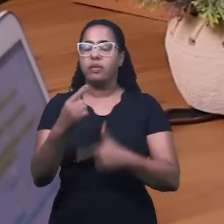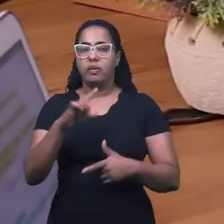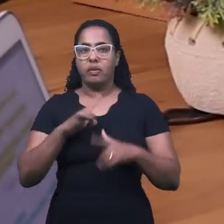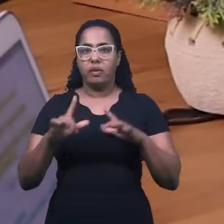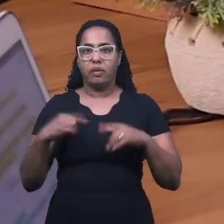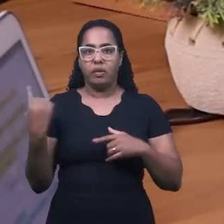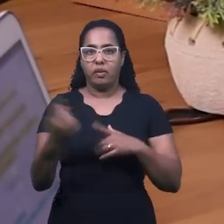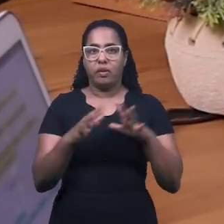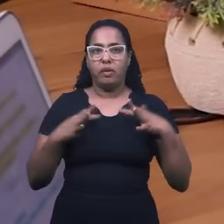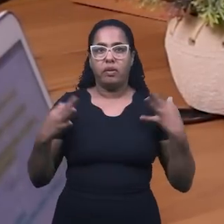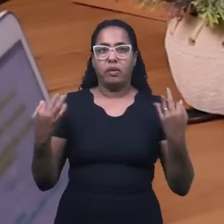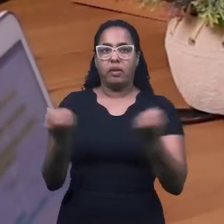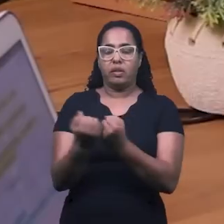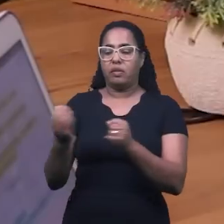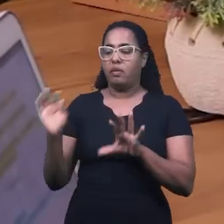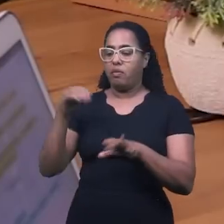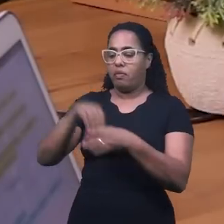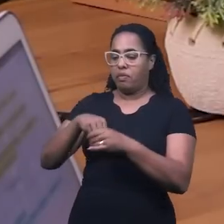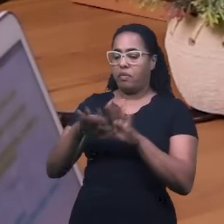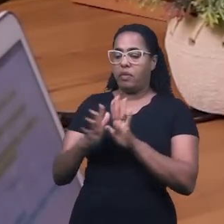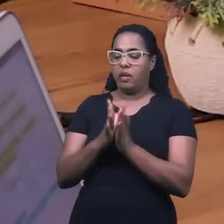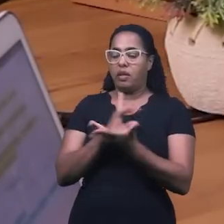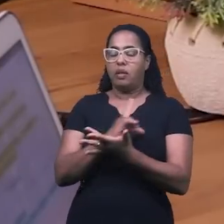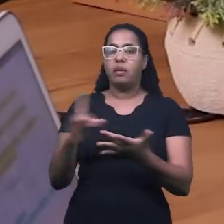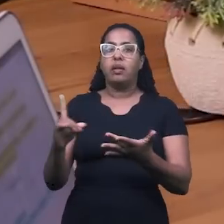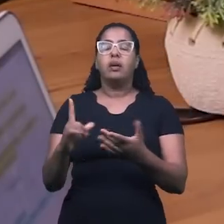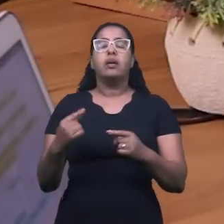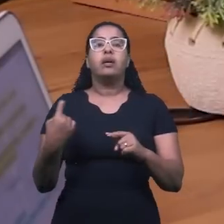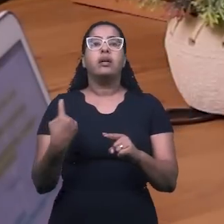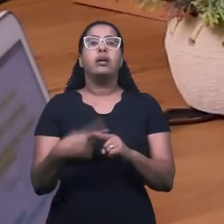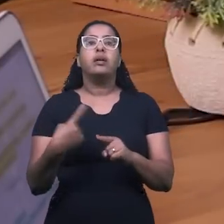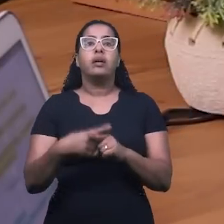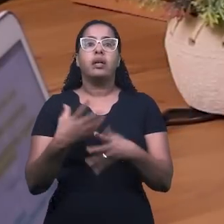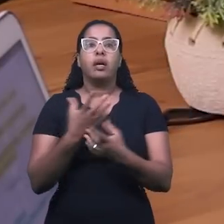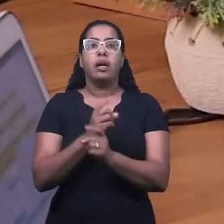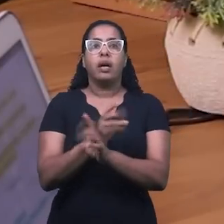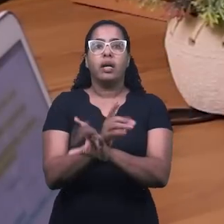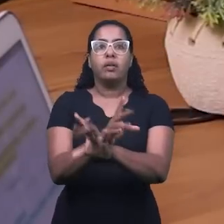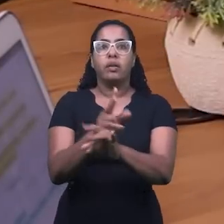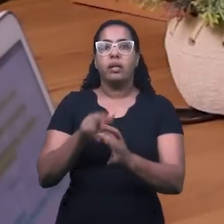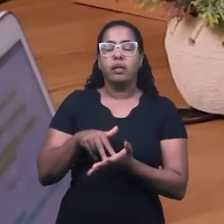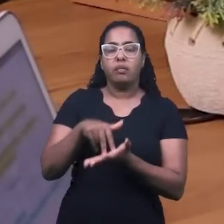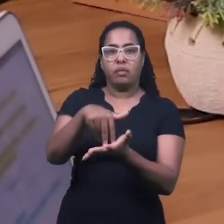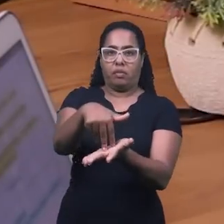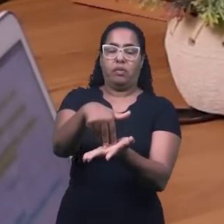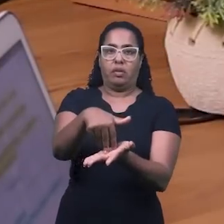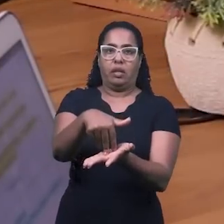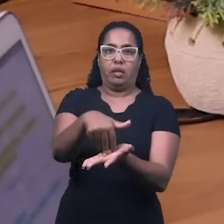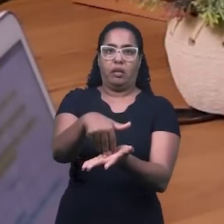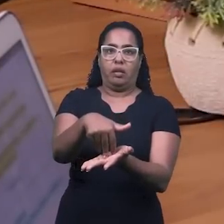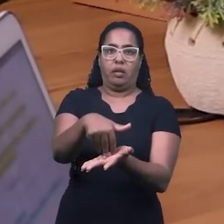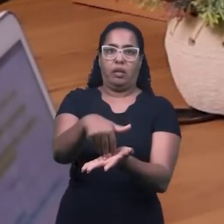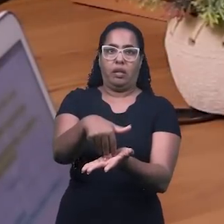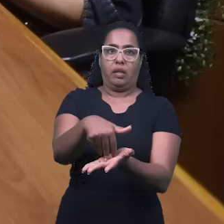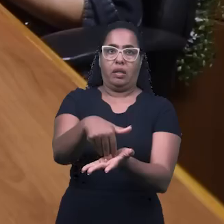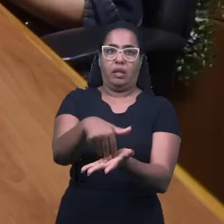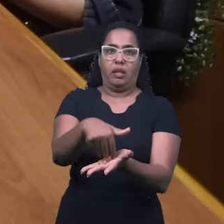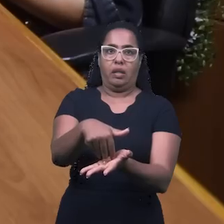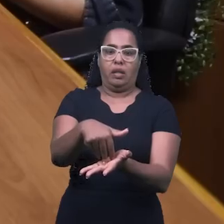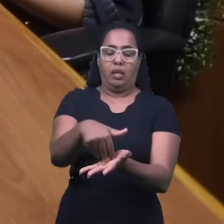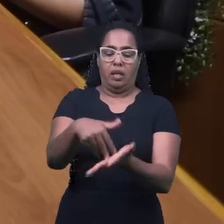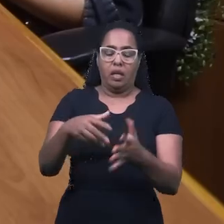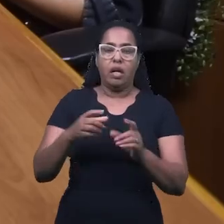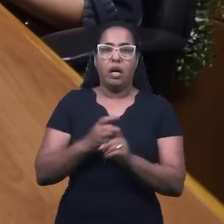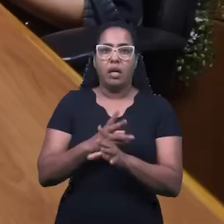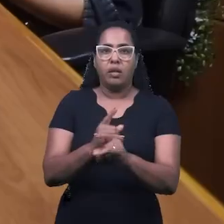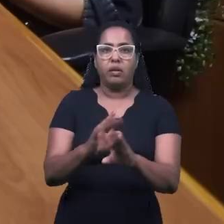ter a nossa família pautada dentro da palavra. Porque a doutrina é que nos sustenta.